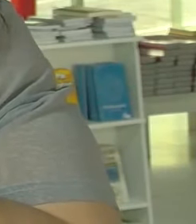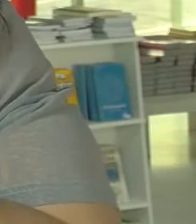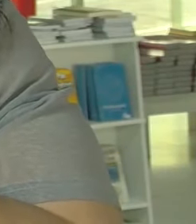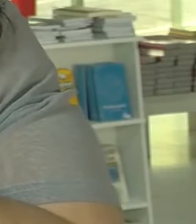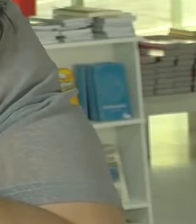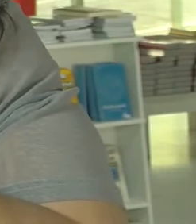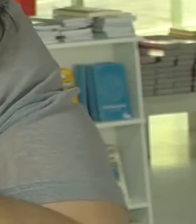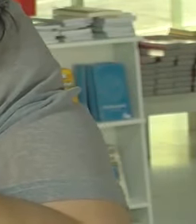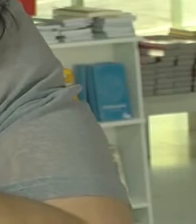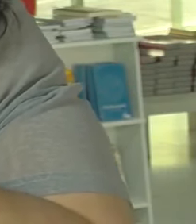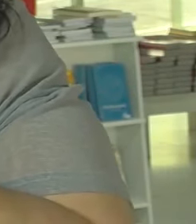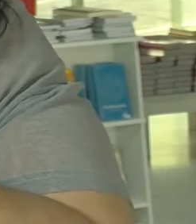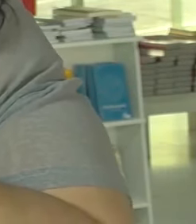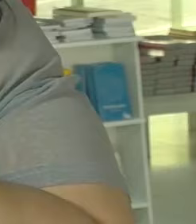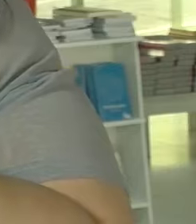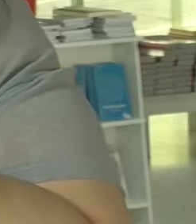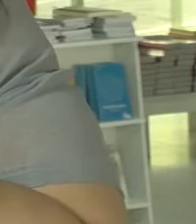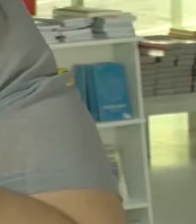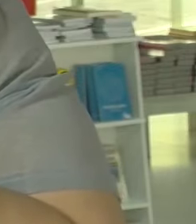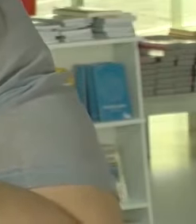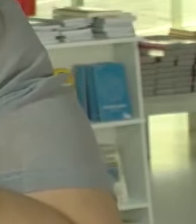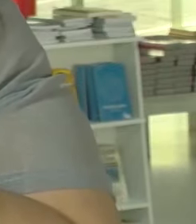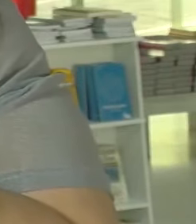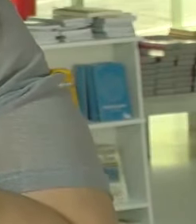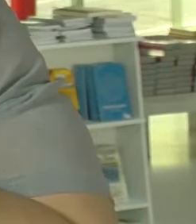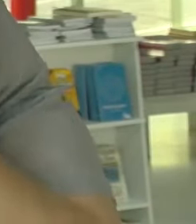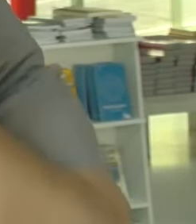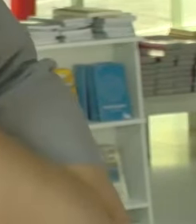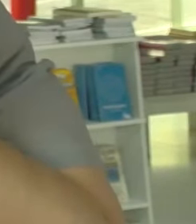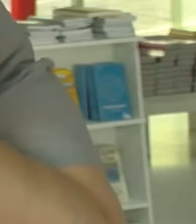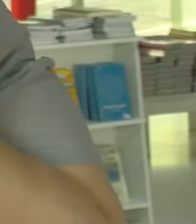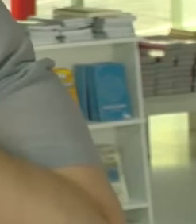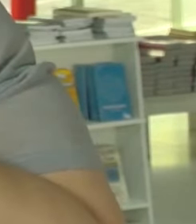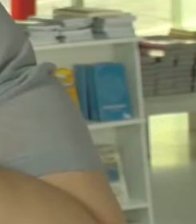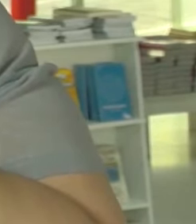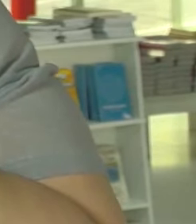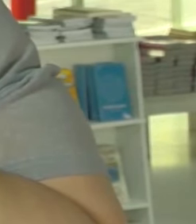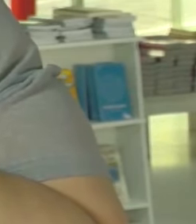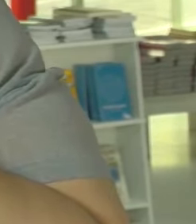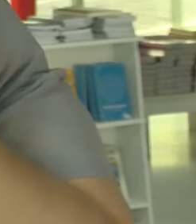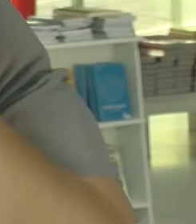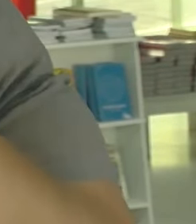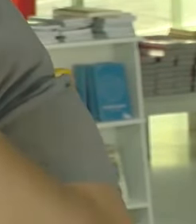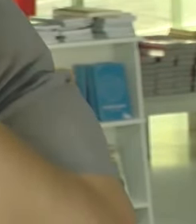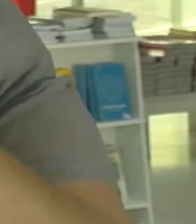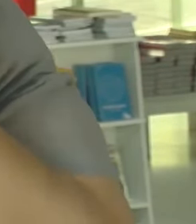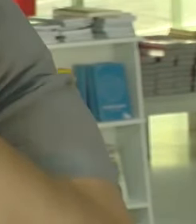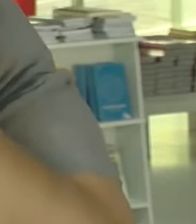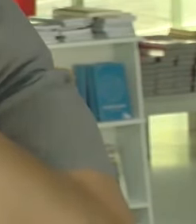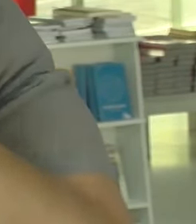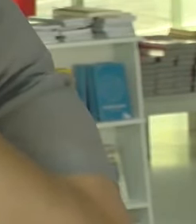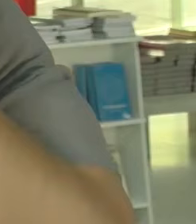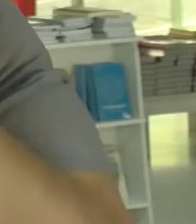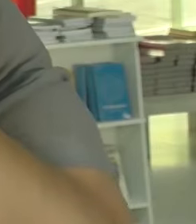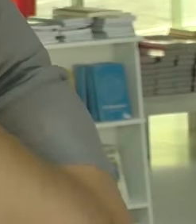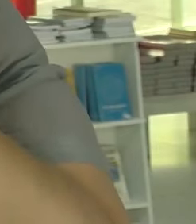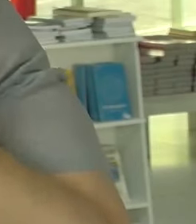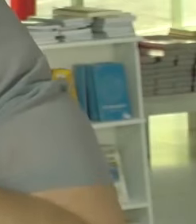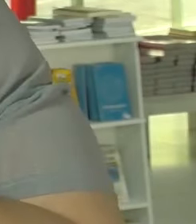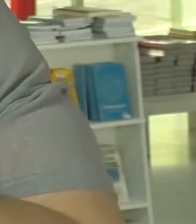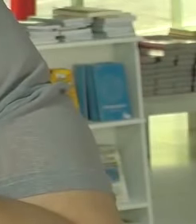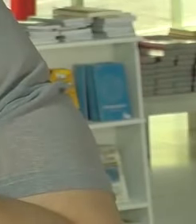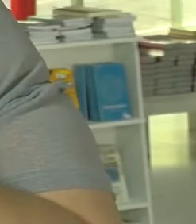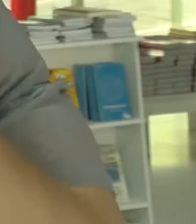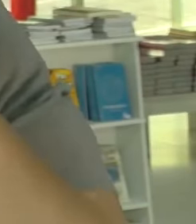e idiotas. Pois é, um livro polêmico, um pouquinho mais controverso. Que tipo de filho você